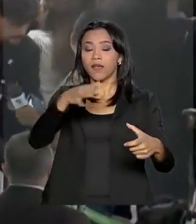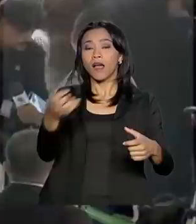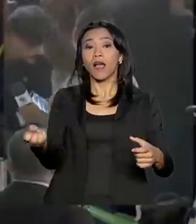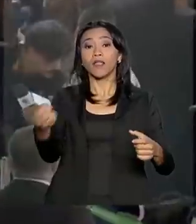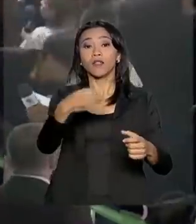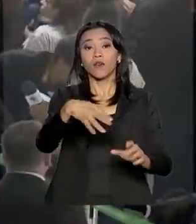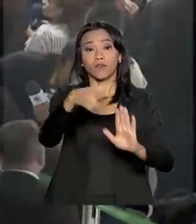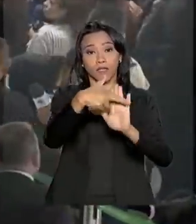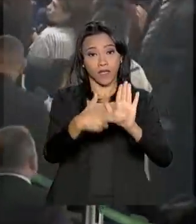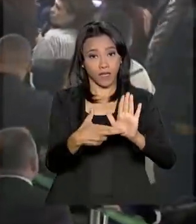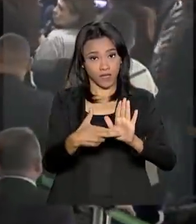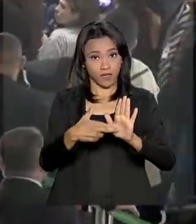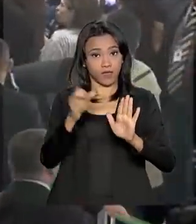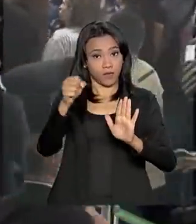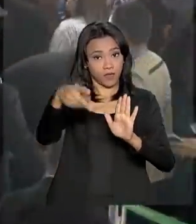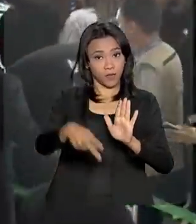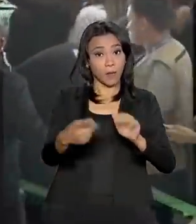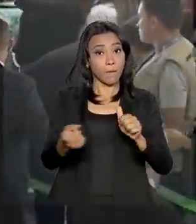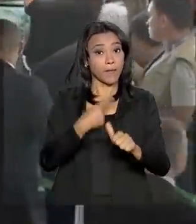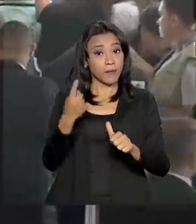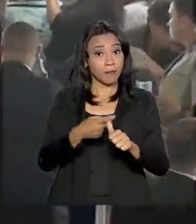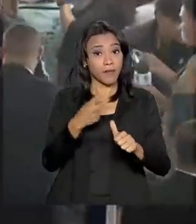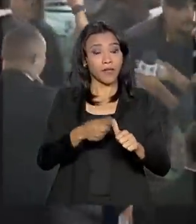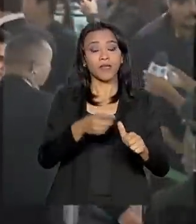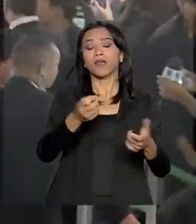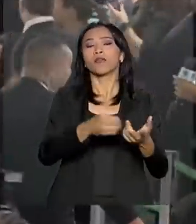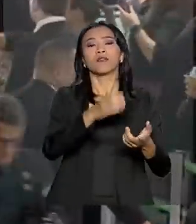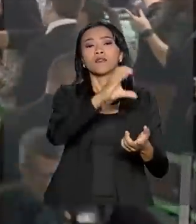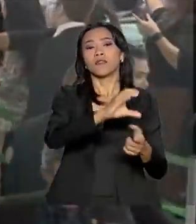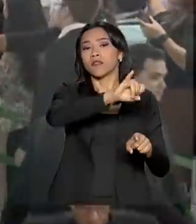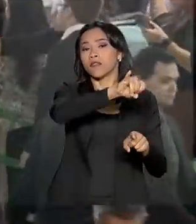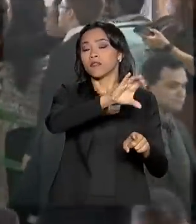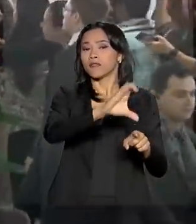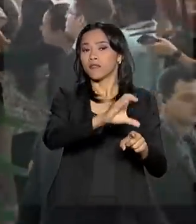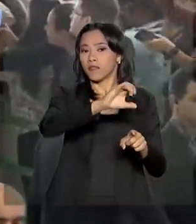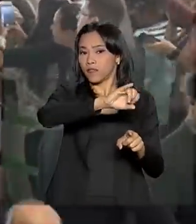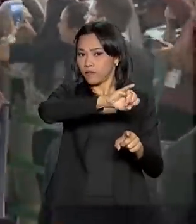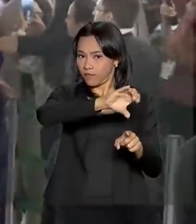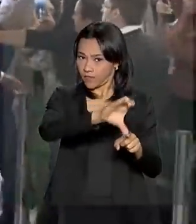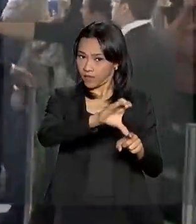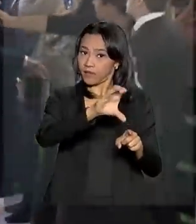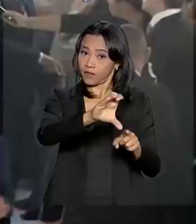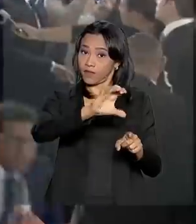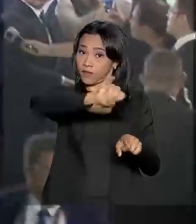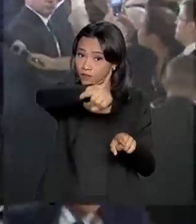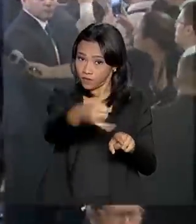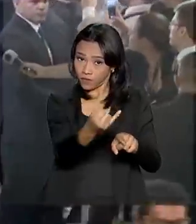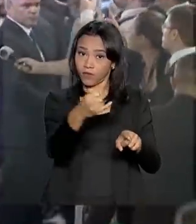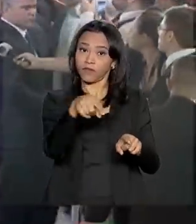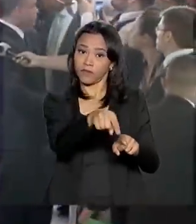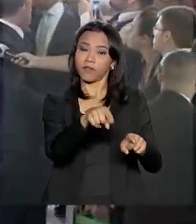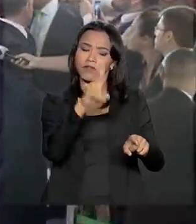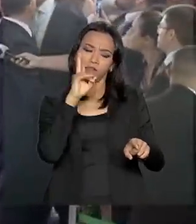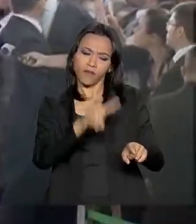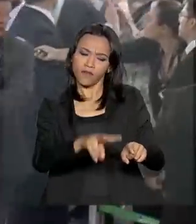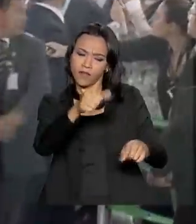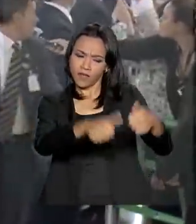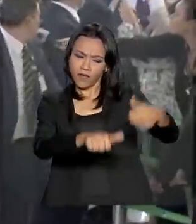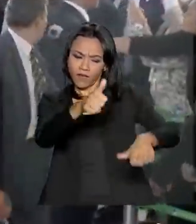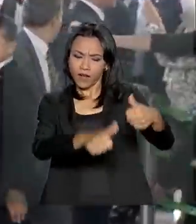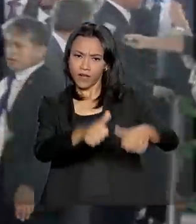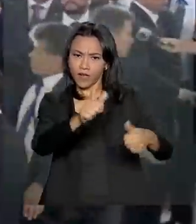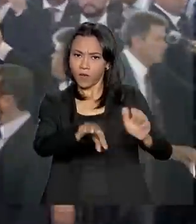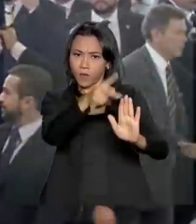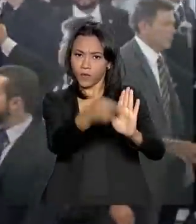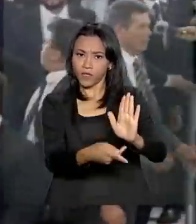Previdência vai passar primeiro pela Comissão de Constituição e Justiça, que vai analisar a constitucionalidade do projeto. Depois,